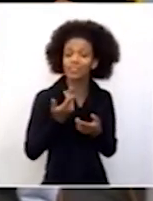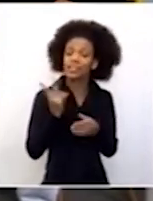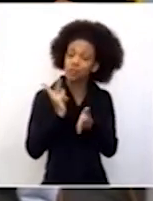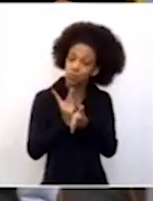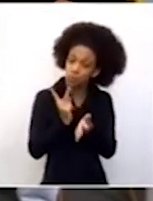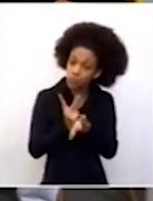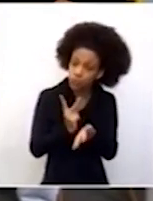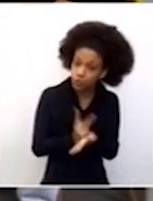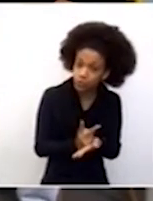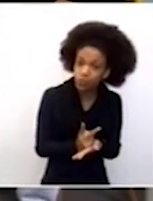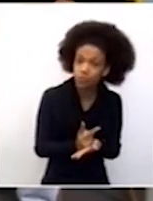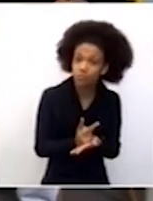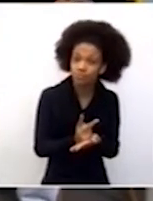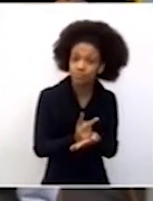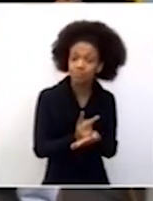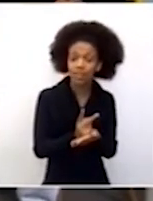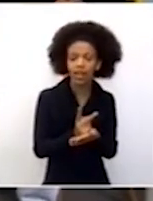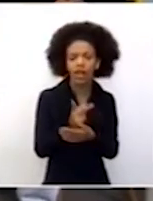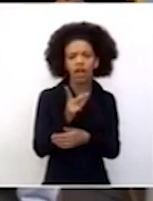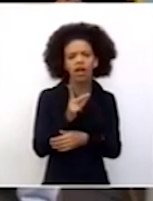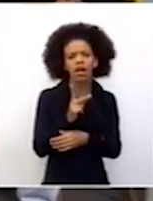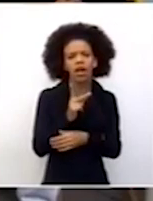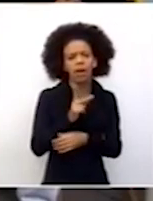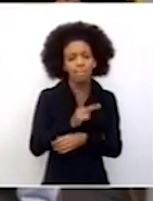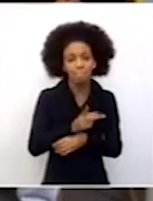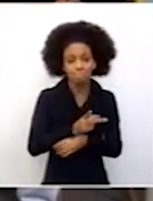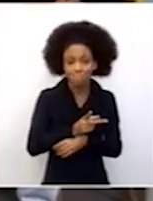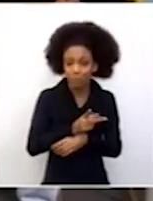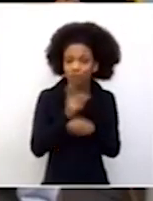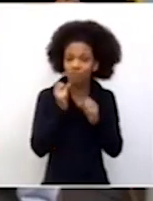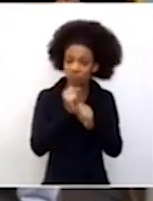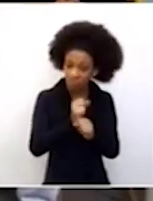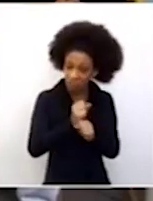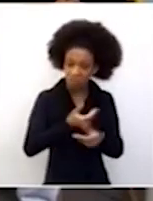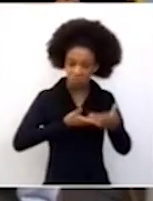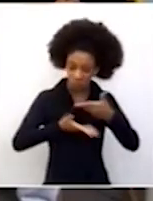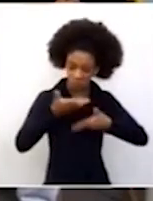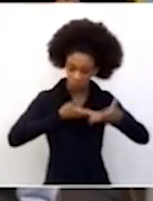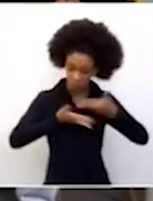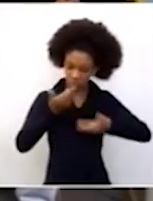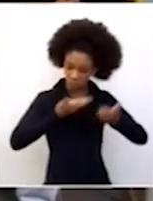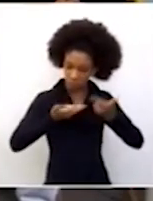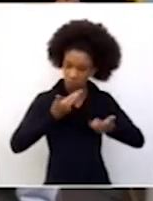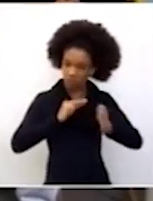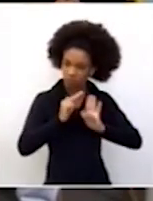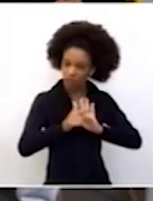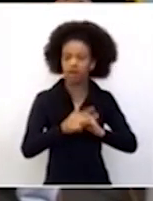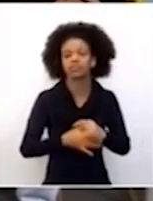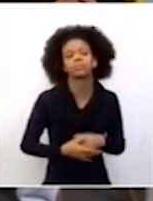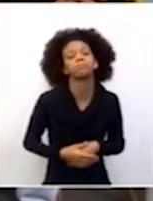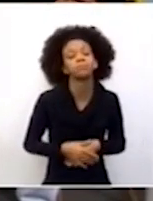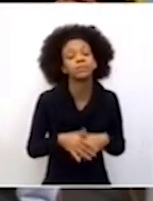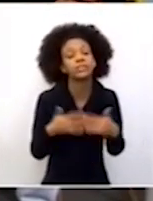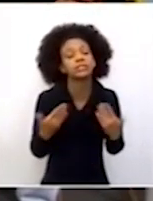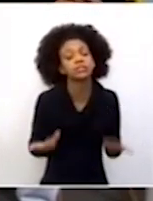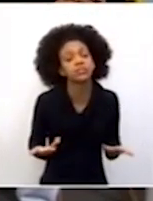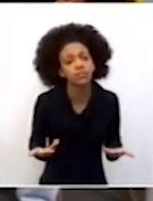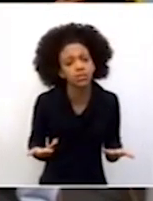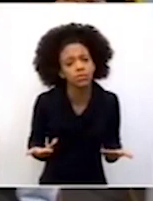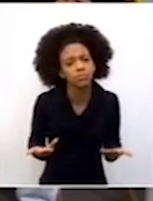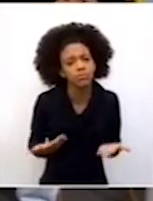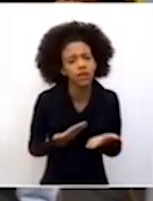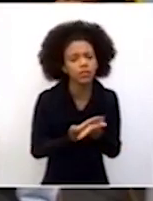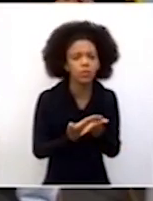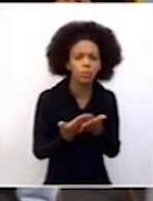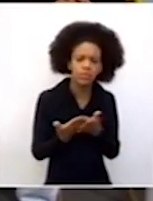continua, né, a professora Denise bombando, né, Denise? Bombando mesmo, né? E, então, aí, né, nós vamos